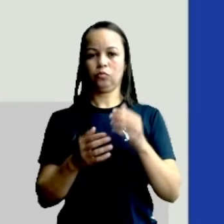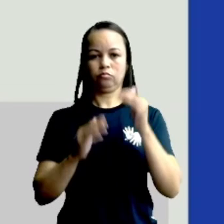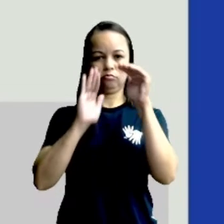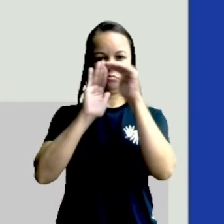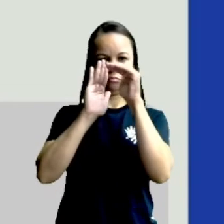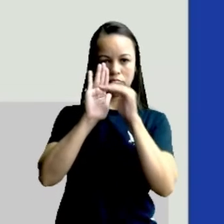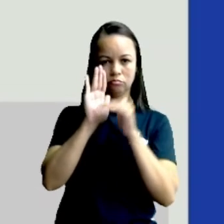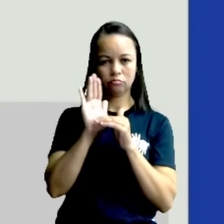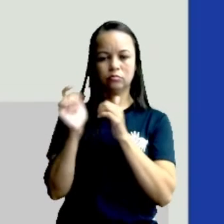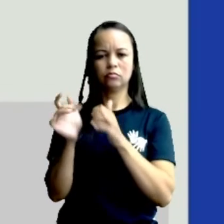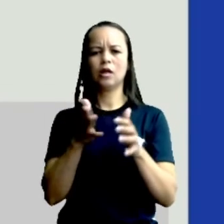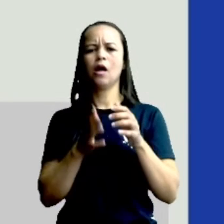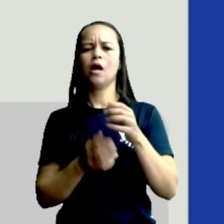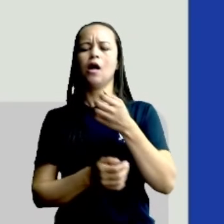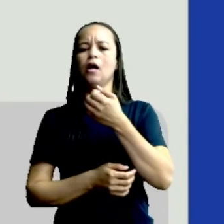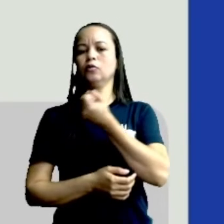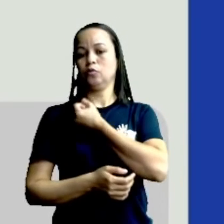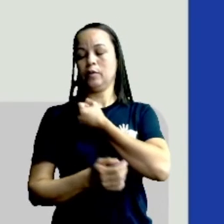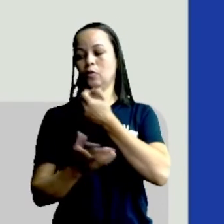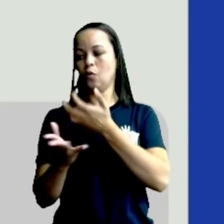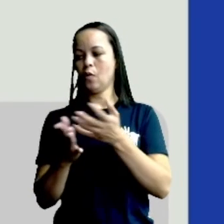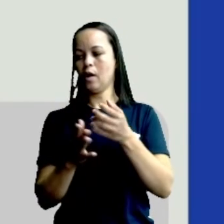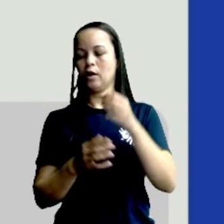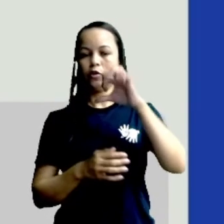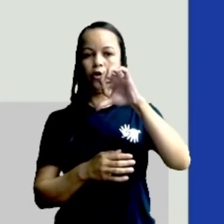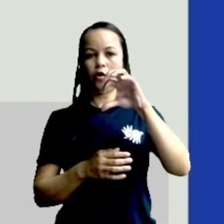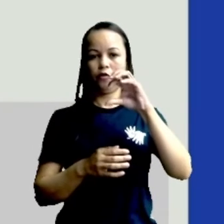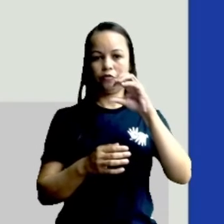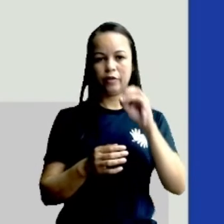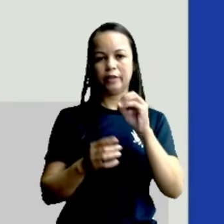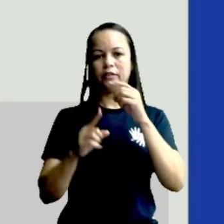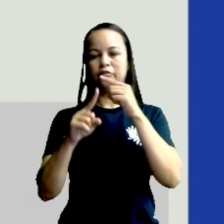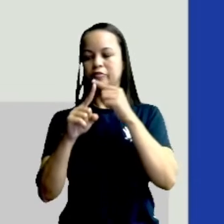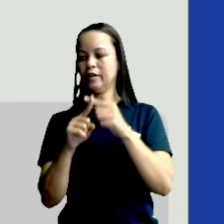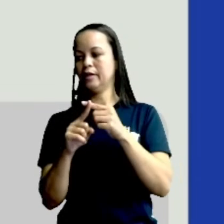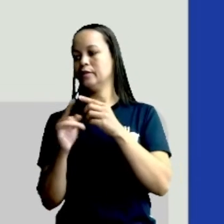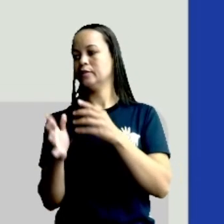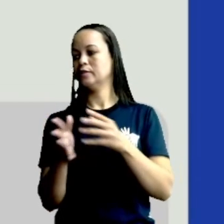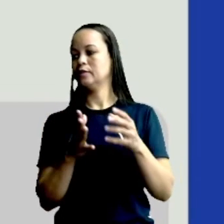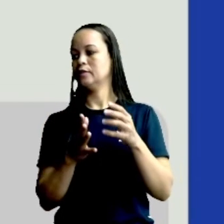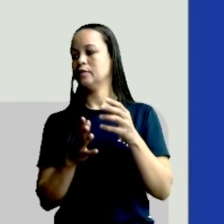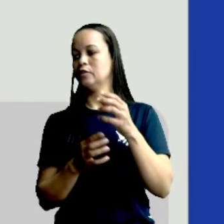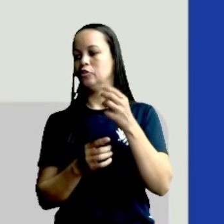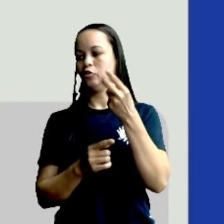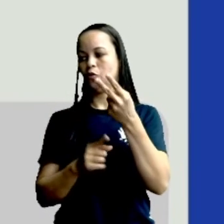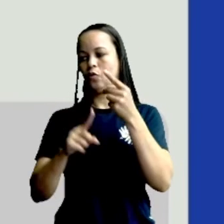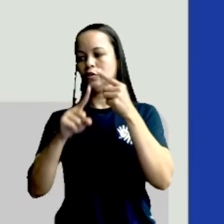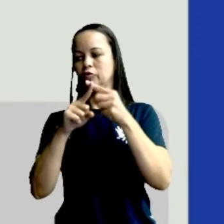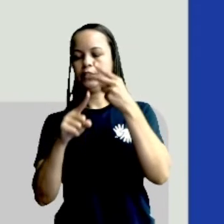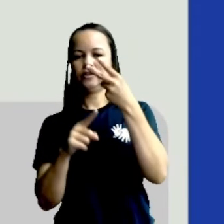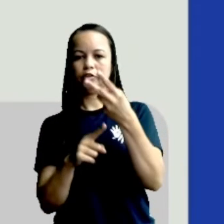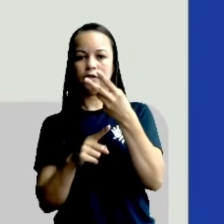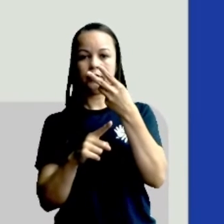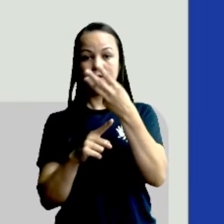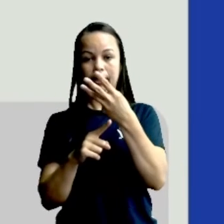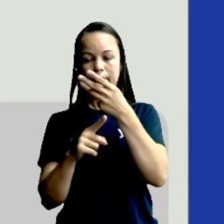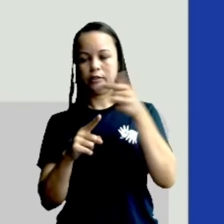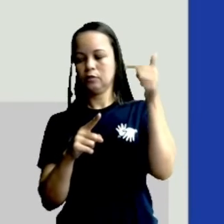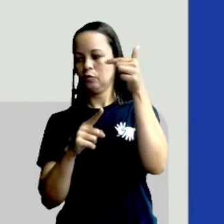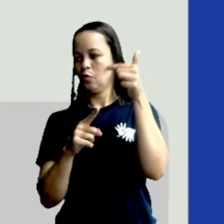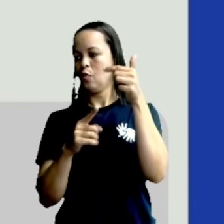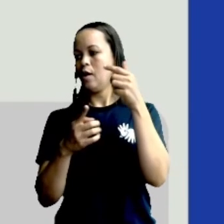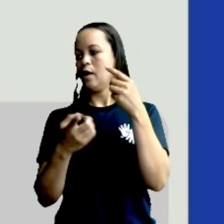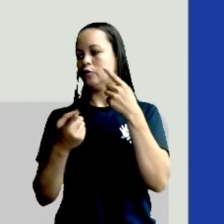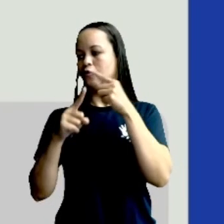do outro. 90, 2 vezes 3 ao quadrado vezes 5. O 108, 2 ao quadrado vezes 3